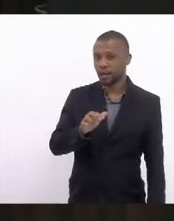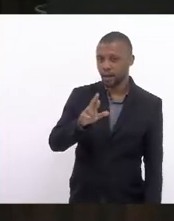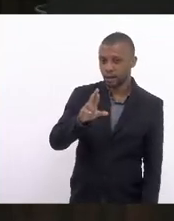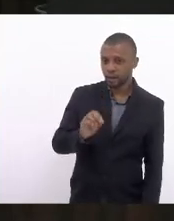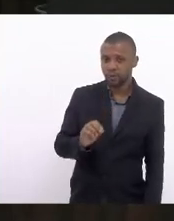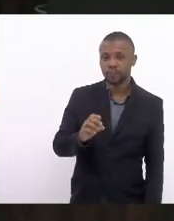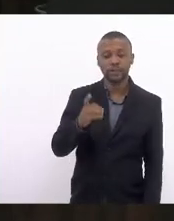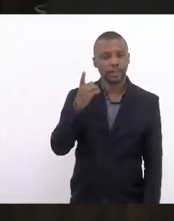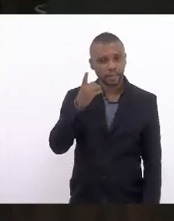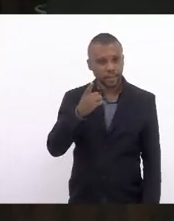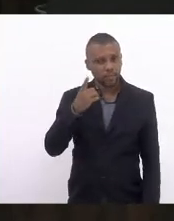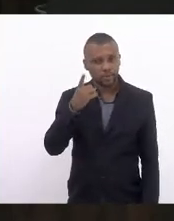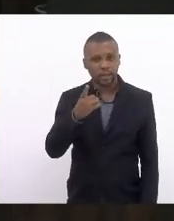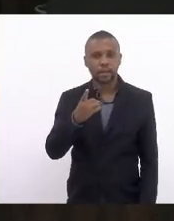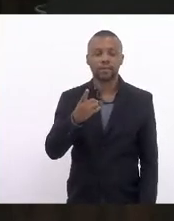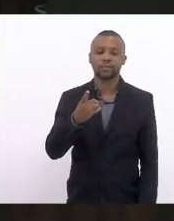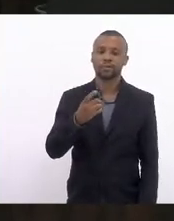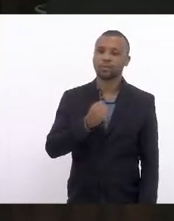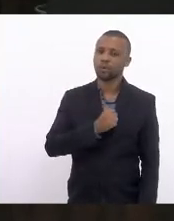Salema,